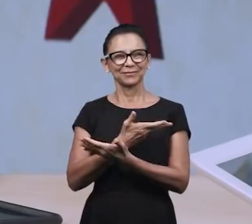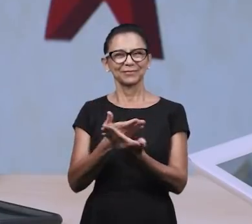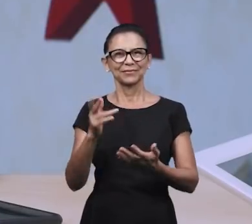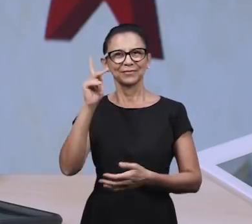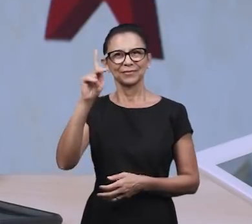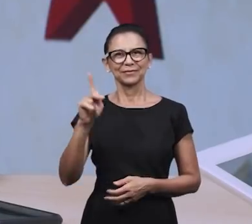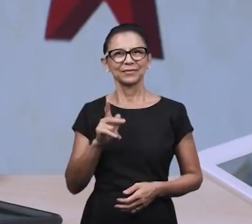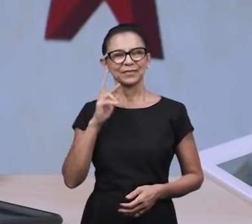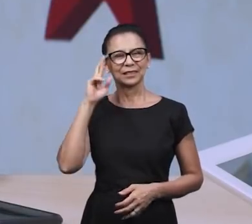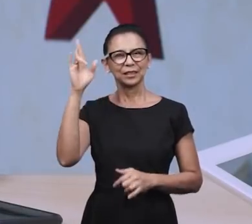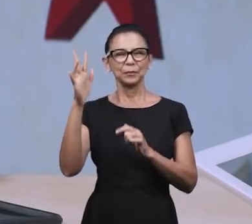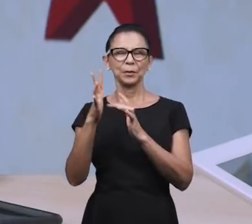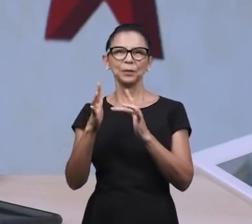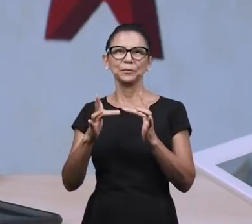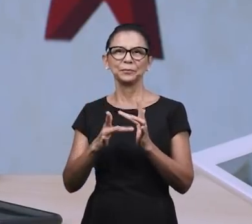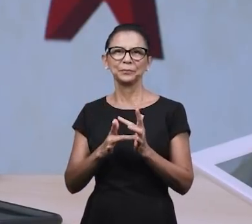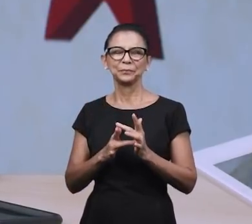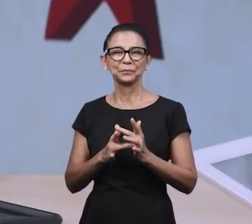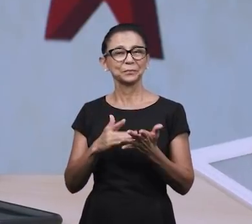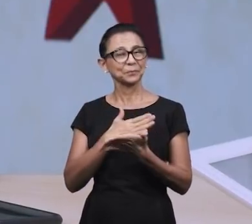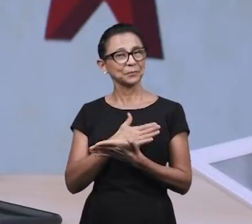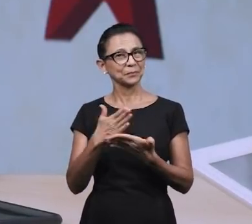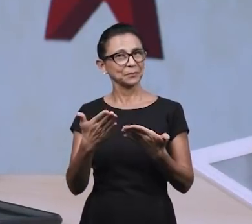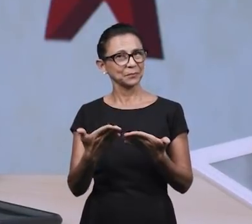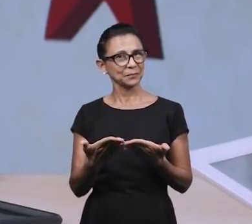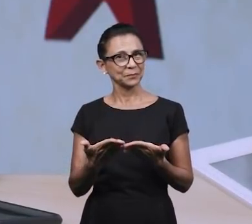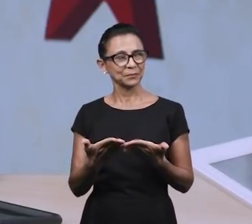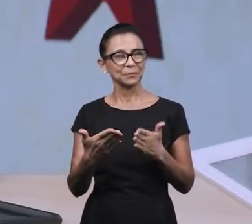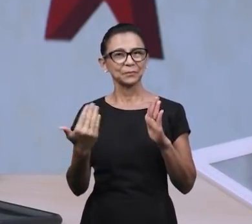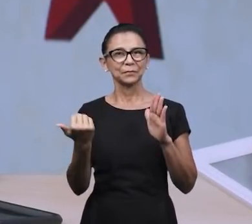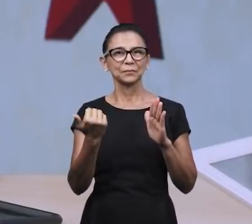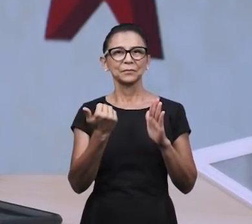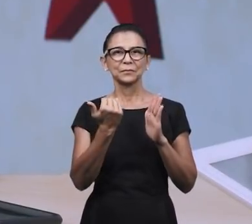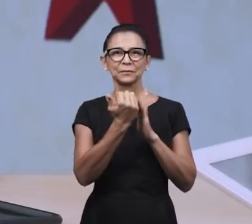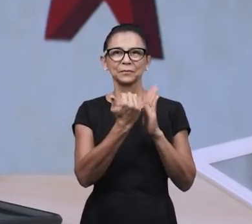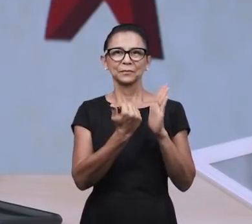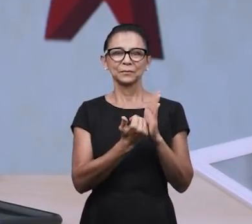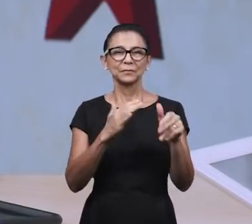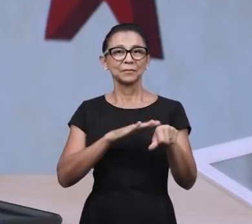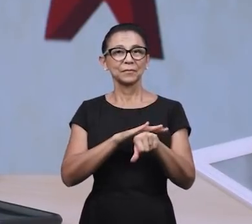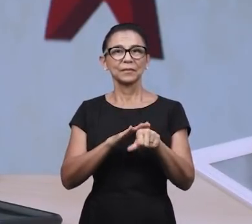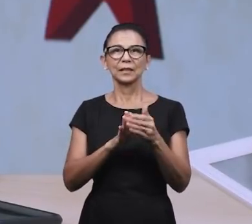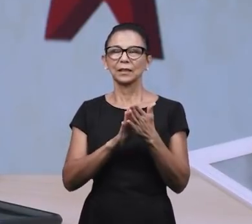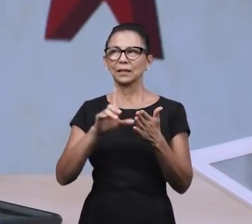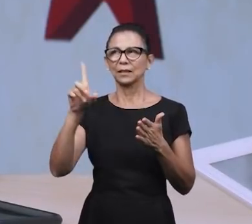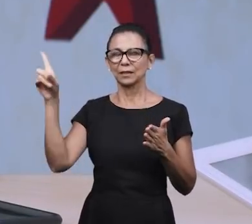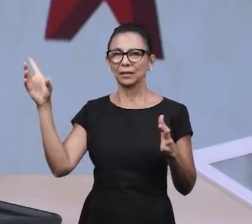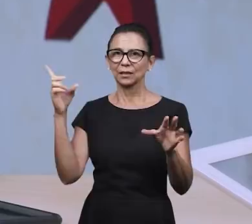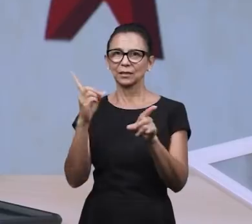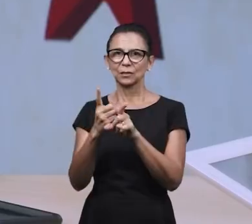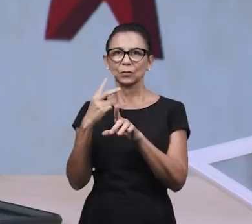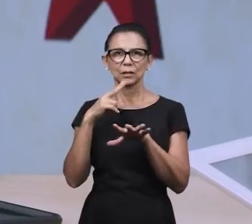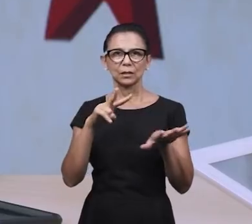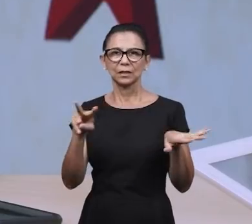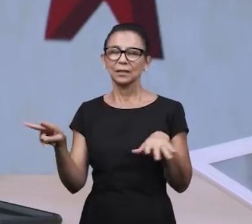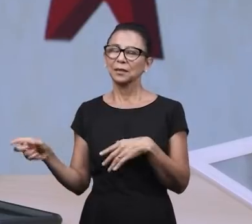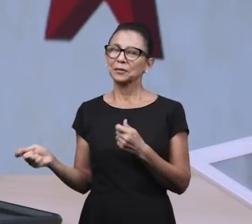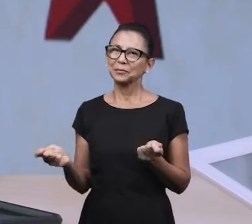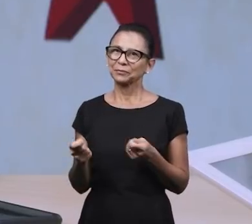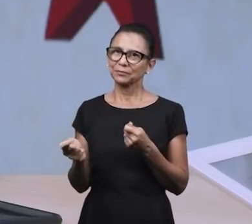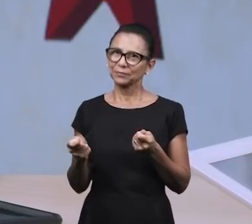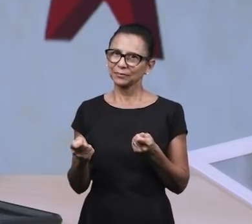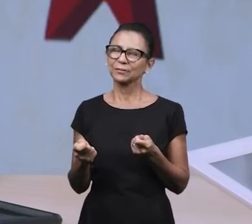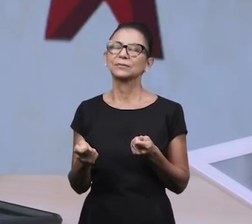Olá, eu saúdo a todos com a paz do Senhor Jesus e nós estamos começando mais uma edição do programa Conversas Bíblicas, esse encontro